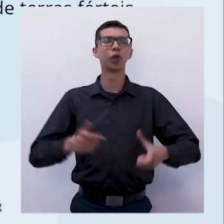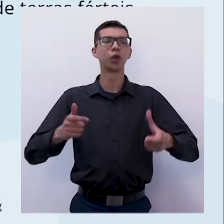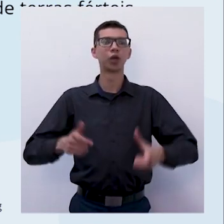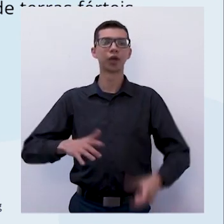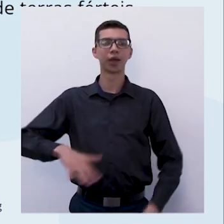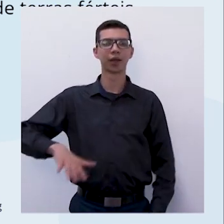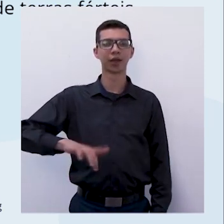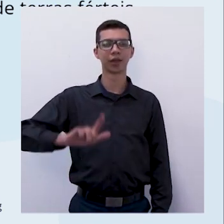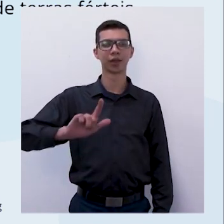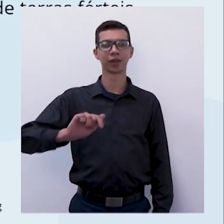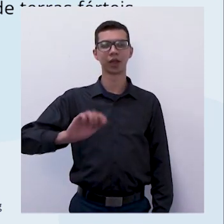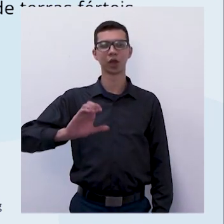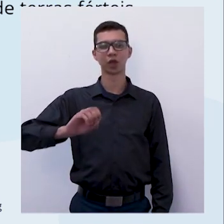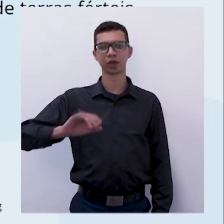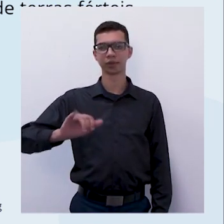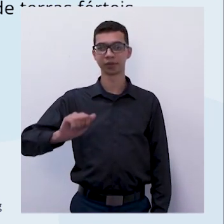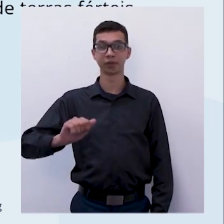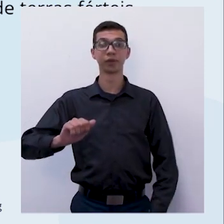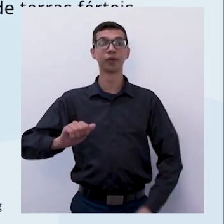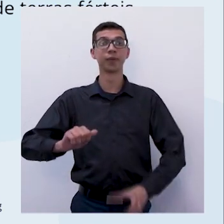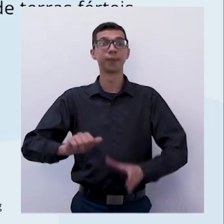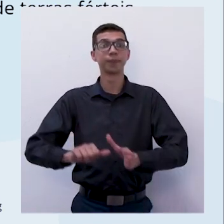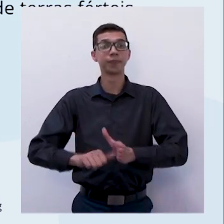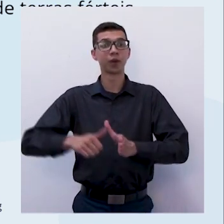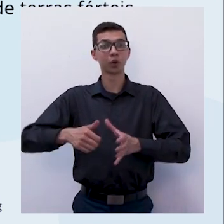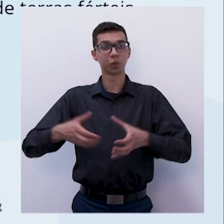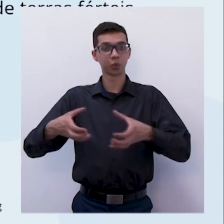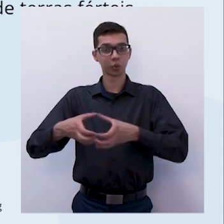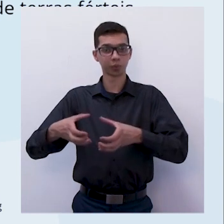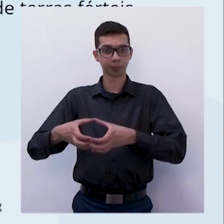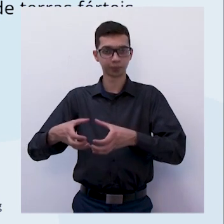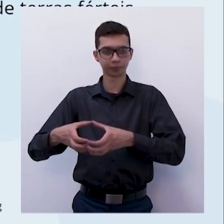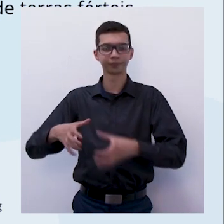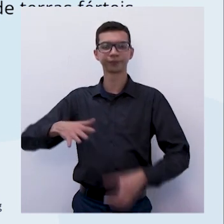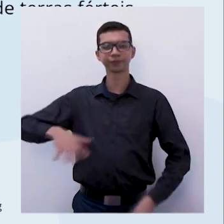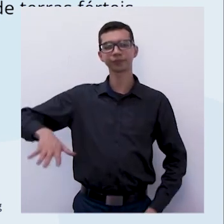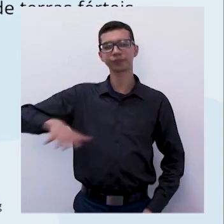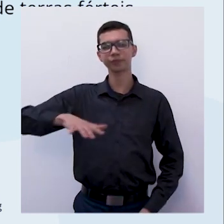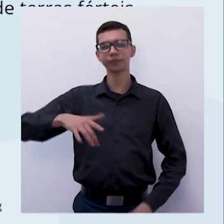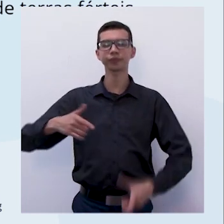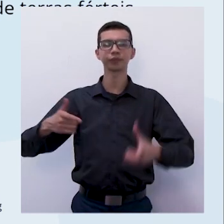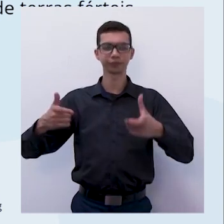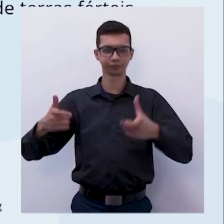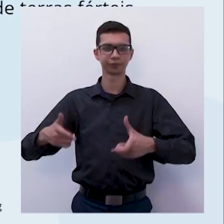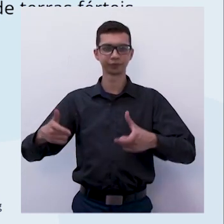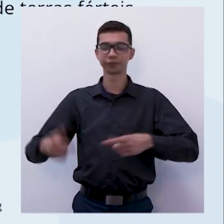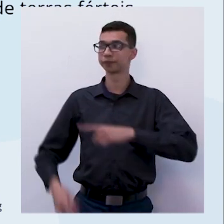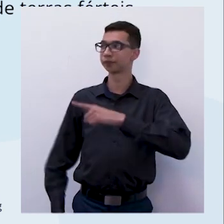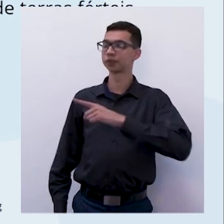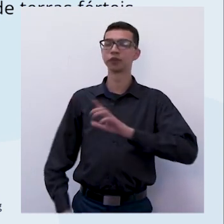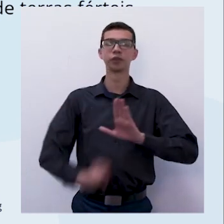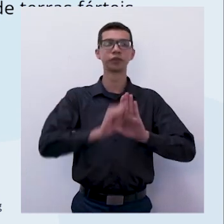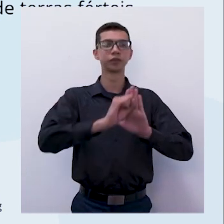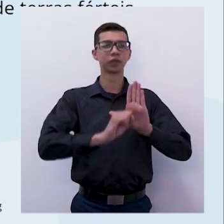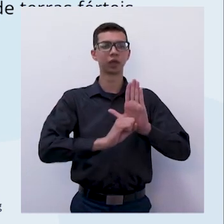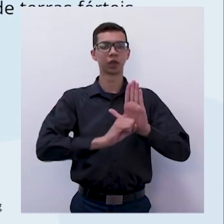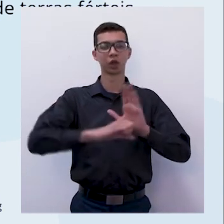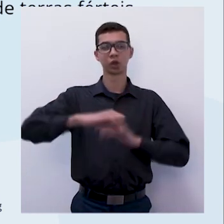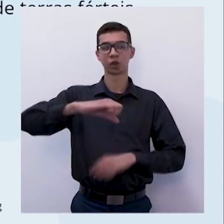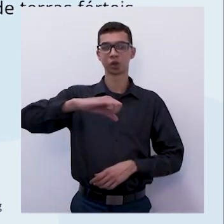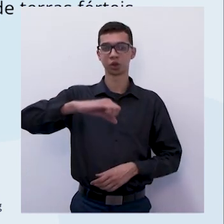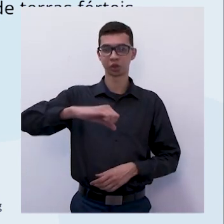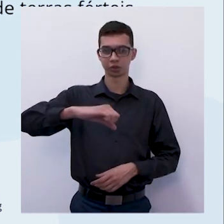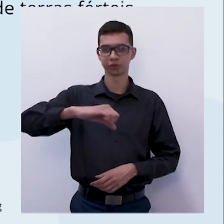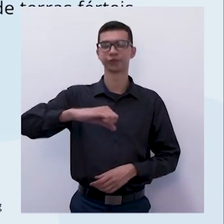primeiras pessoas, os primeiros grupos que foram ocupando essa região chegaram lá por volta do século IX